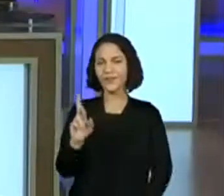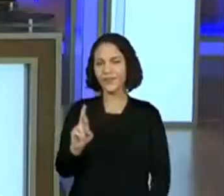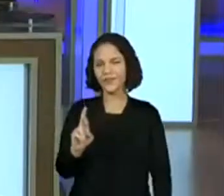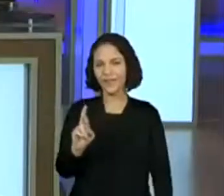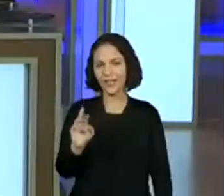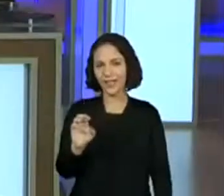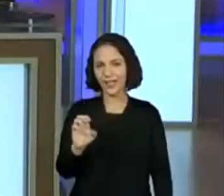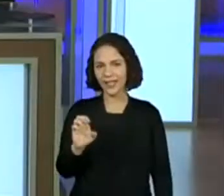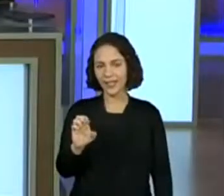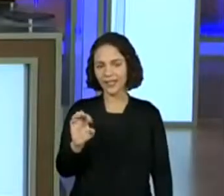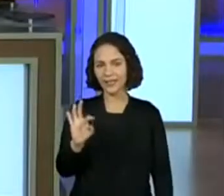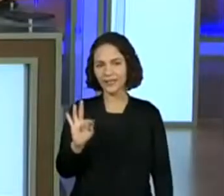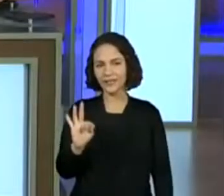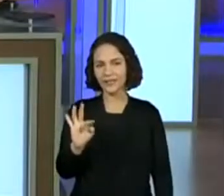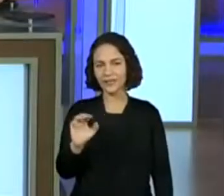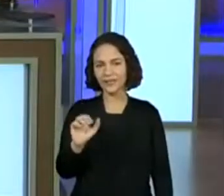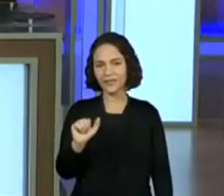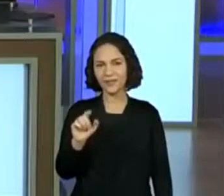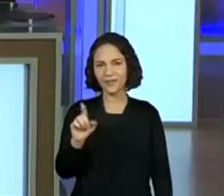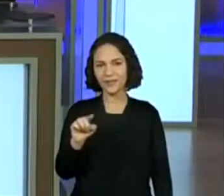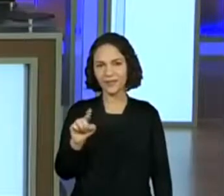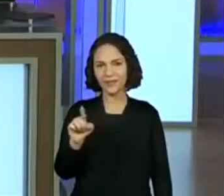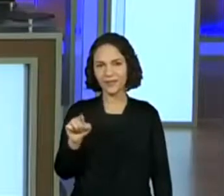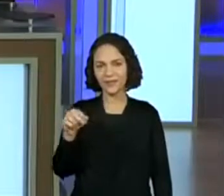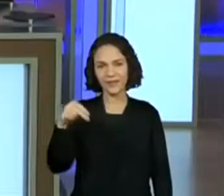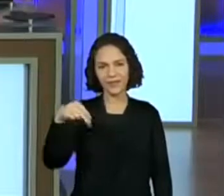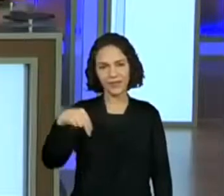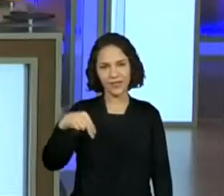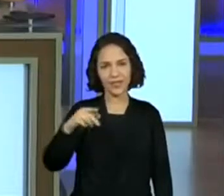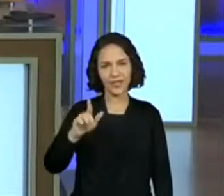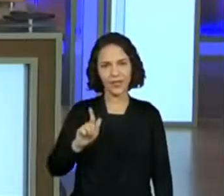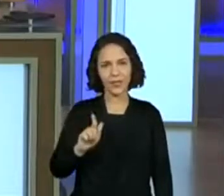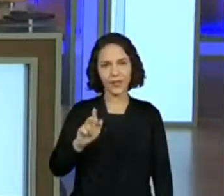lá, a Pro já vai mostrar para vocês aí.